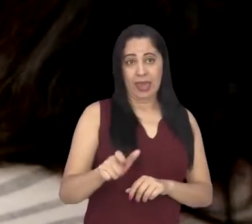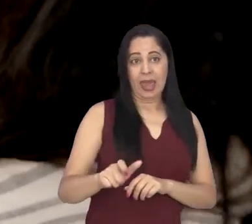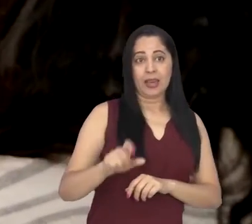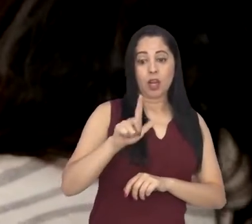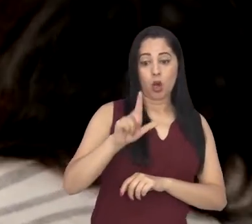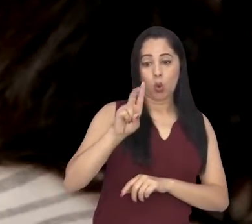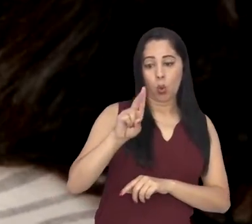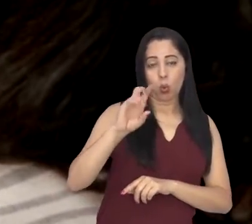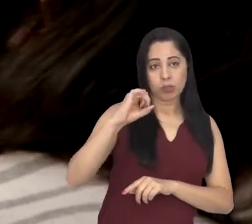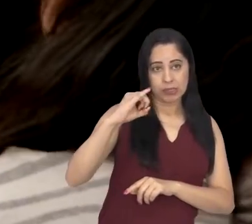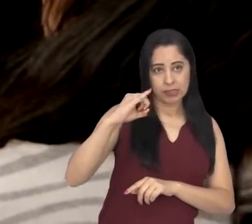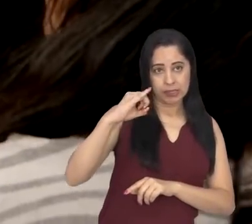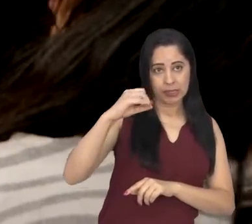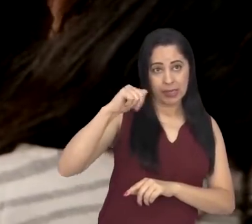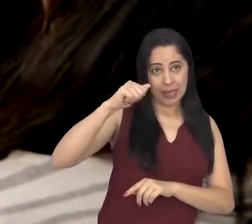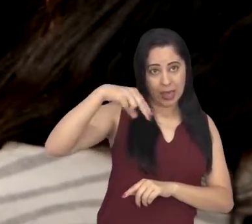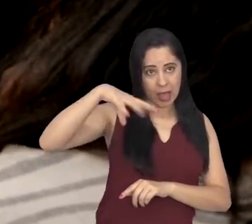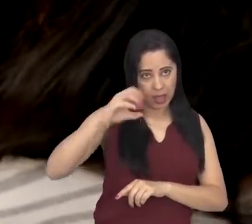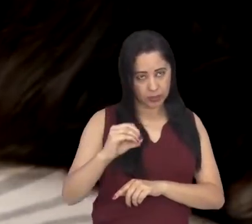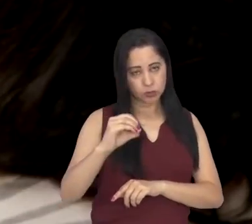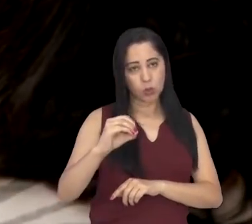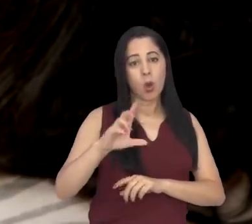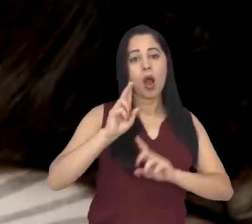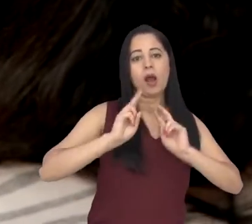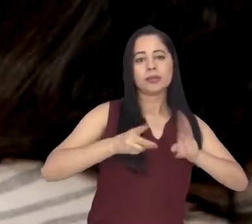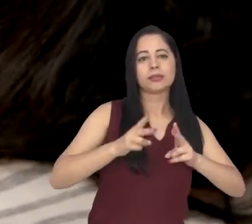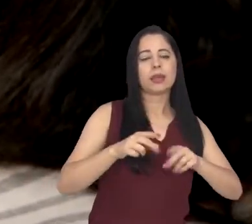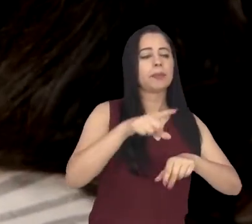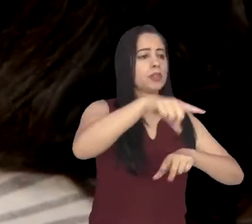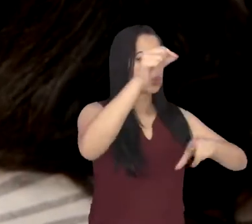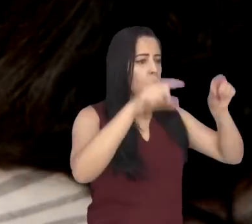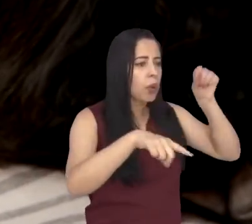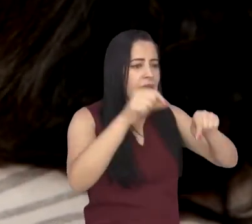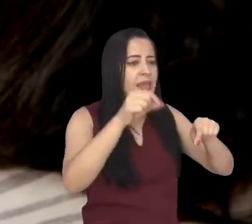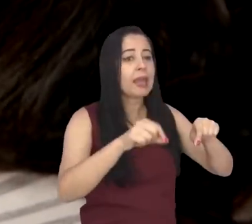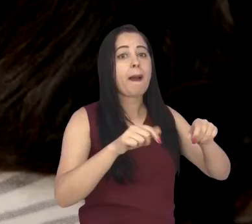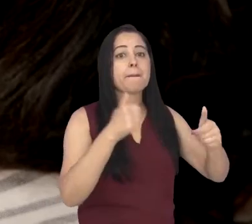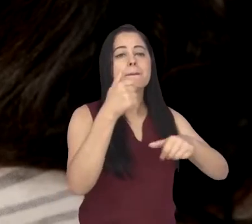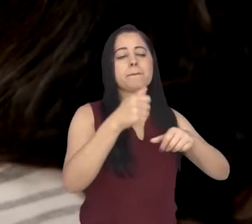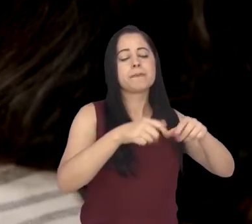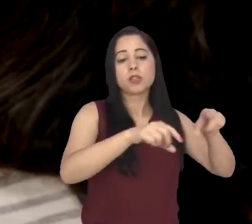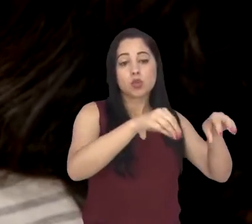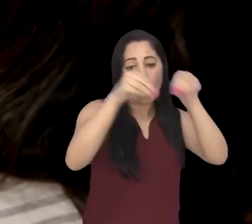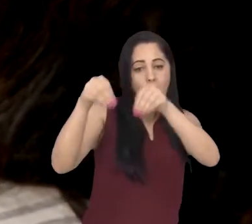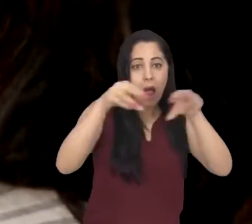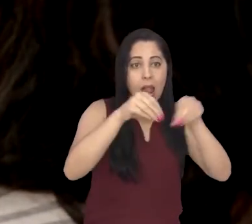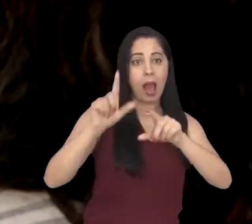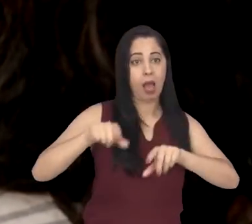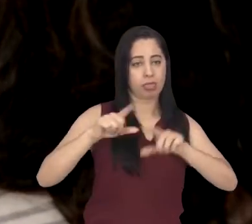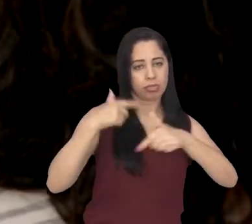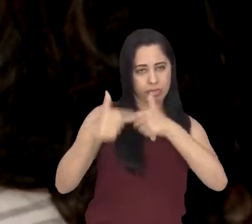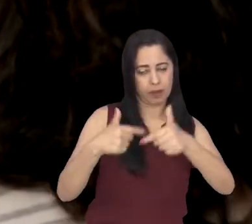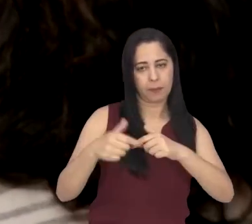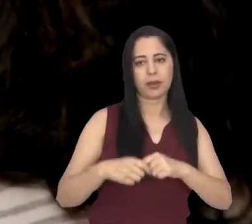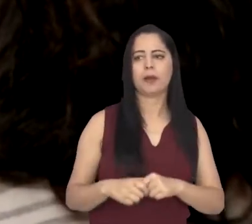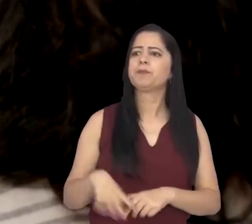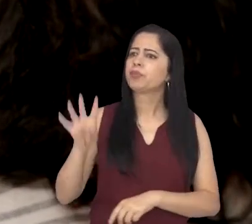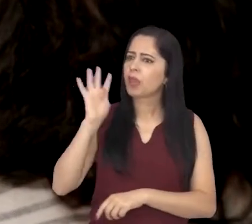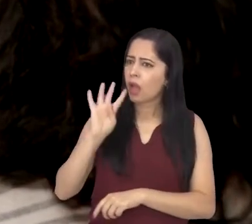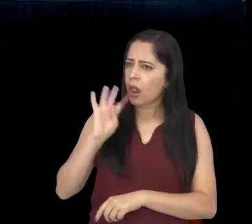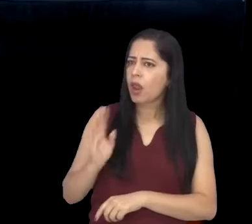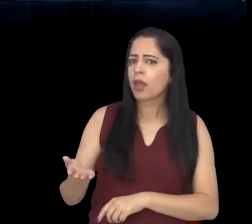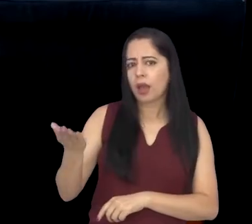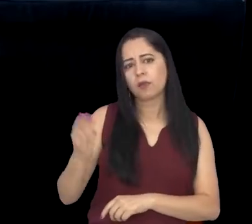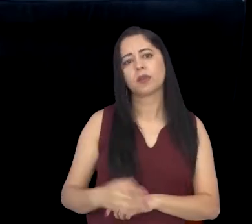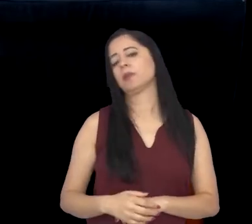Trajano. Esse vai trabalhar lá. Ok, vai trabalhar aqui também. Ok, vai trabalhar aqui. Você tá Mas ligando? Isso foi legal para você também, né, Gilson?